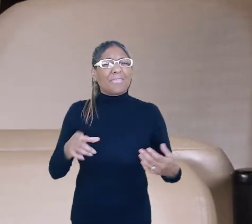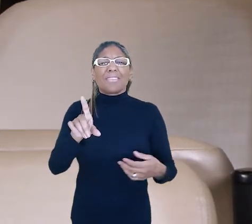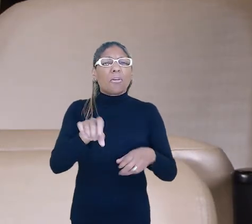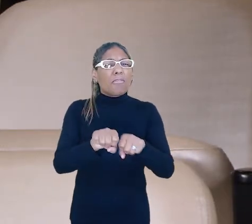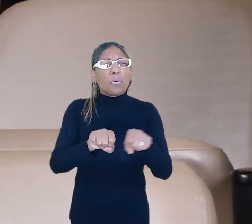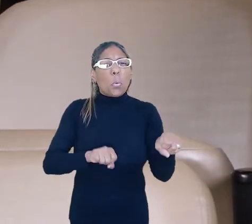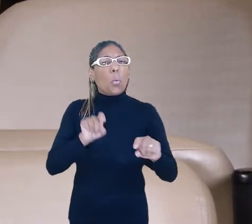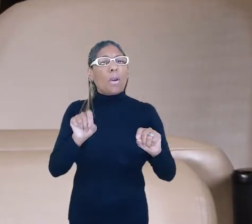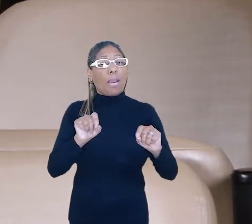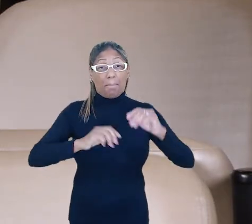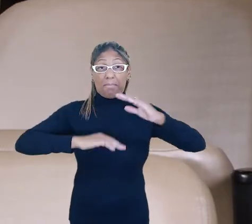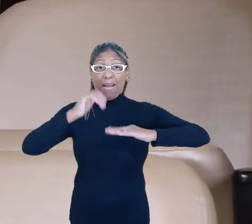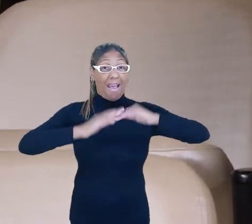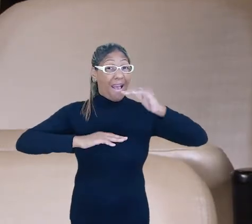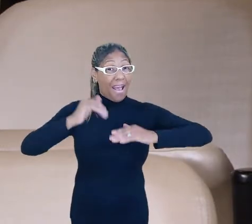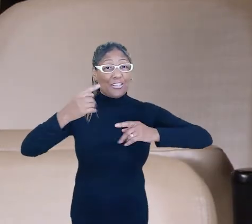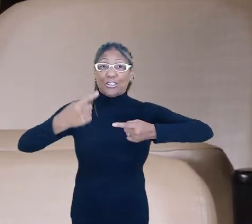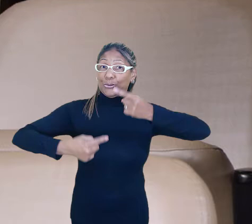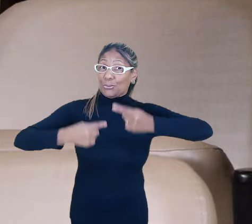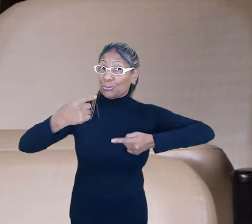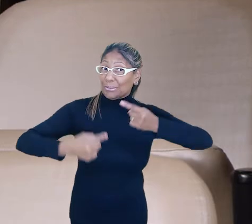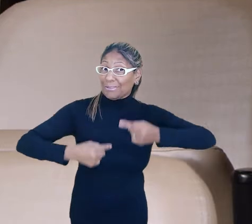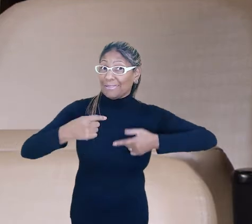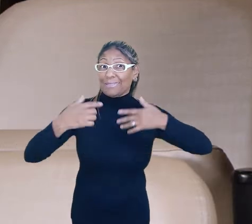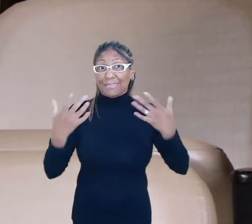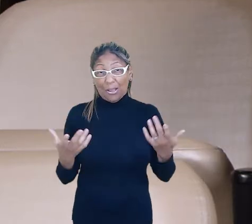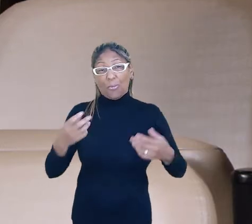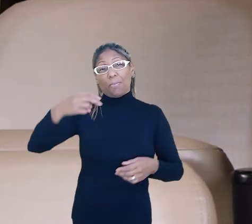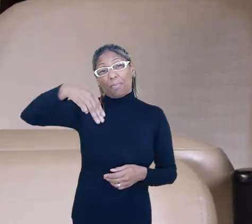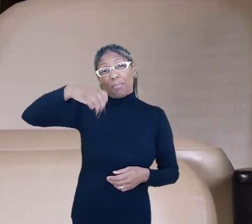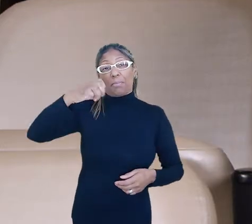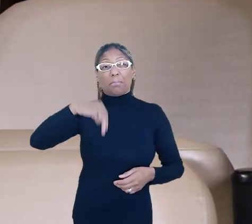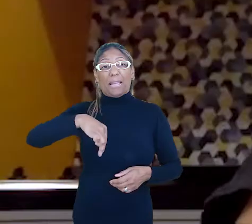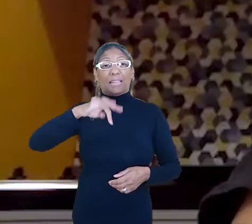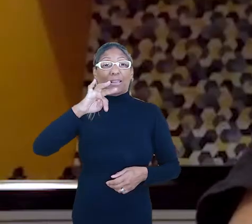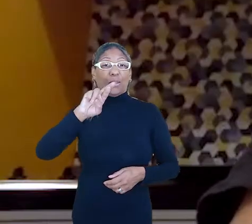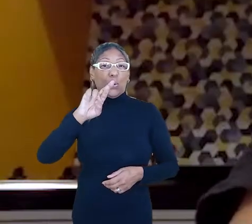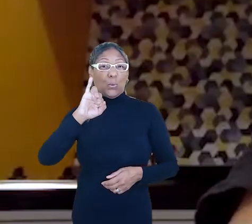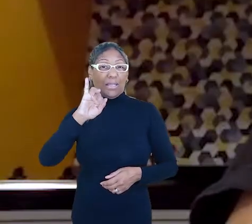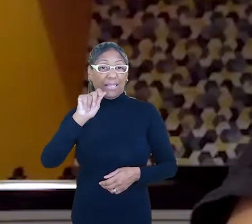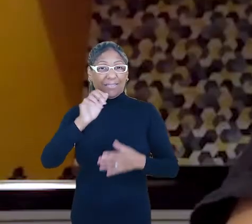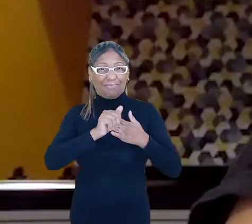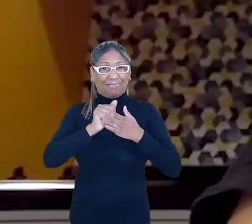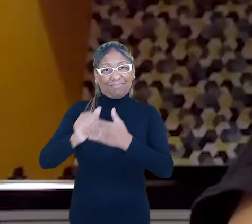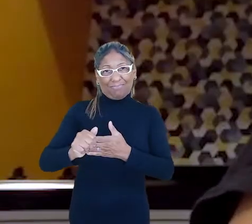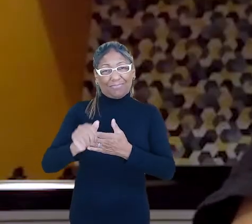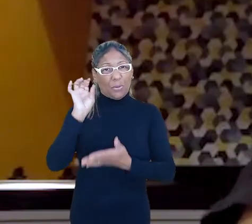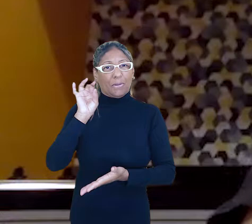formação, mas é uma formação que se dá na prática e nas discussões através das mentorias. Essa ideia